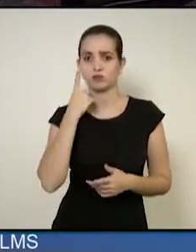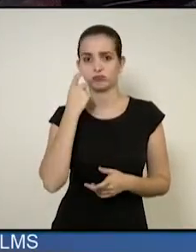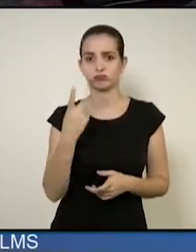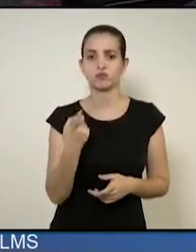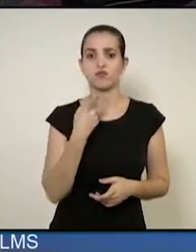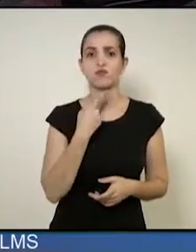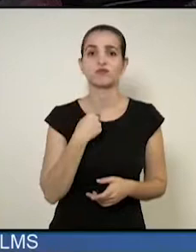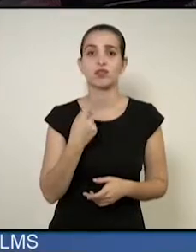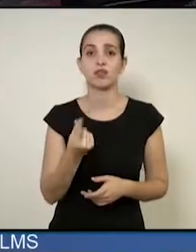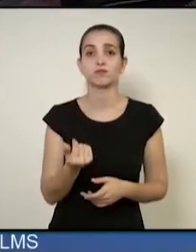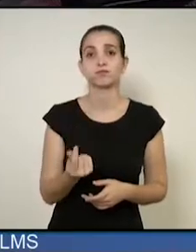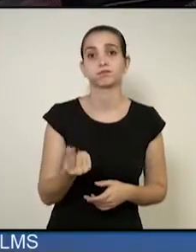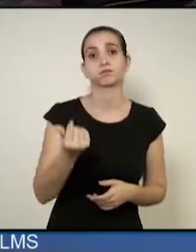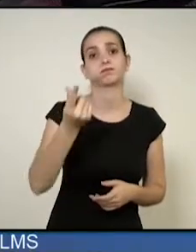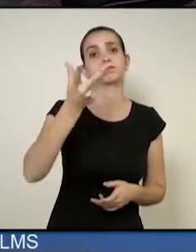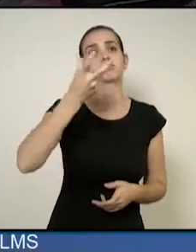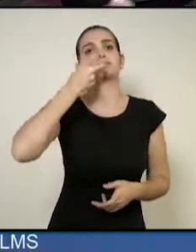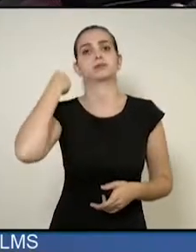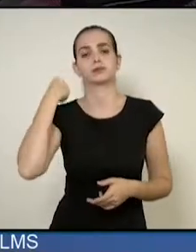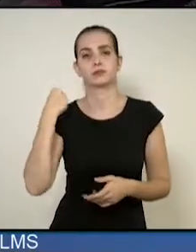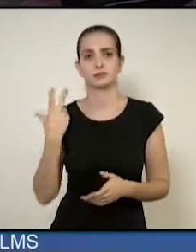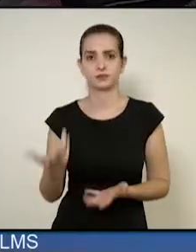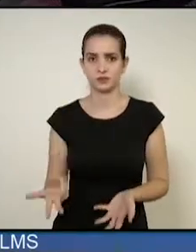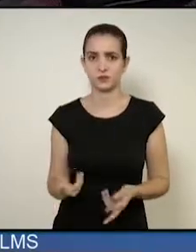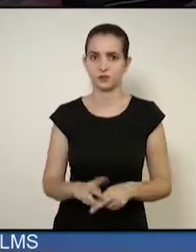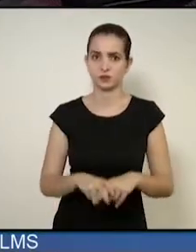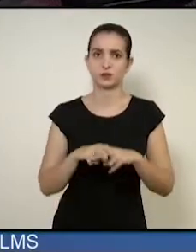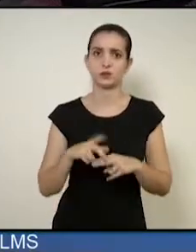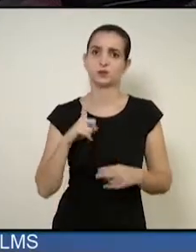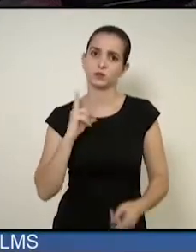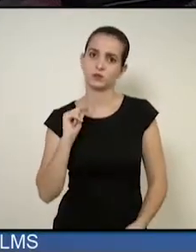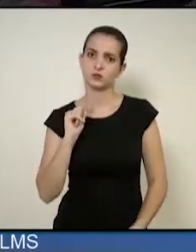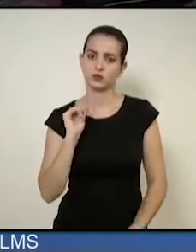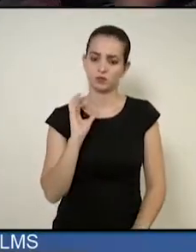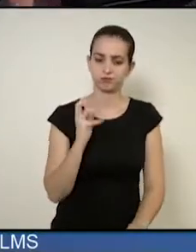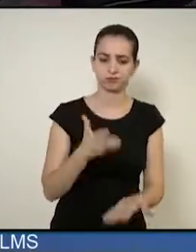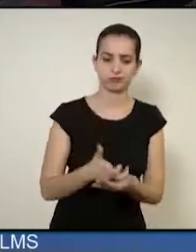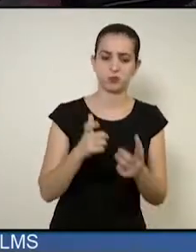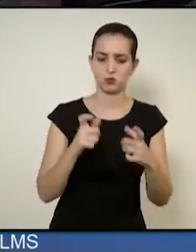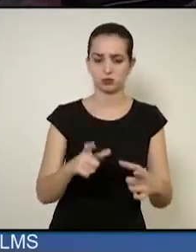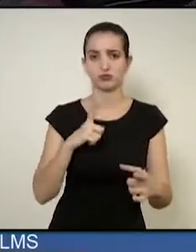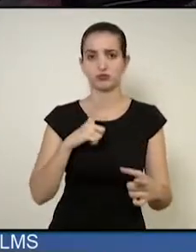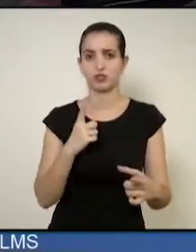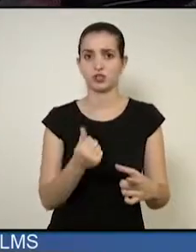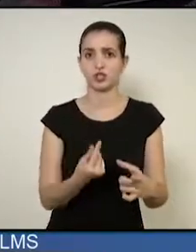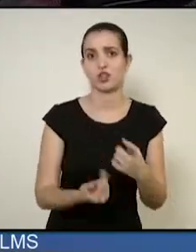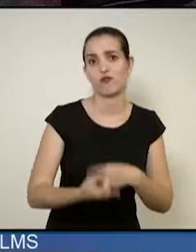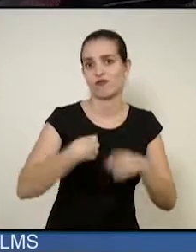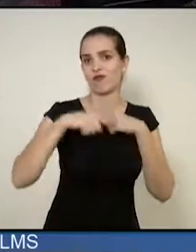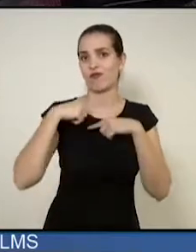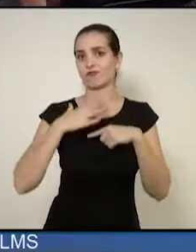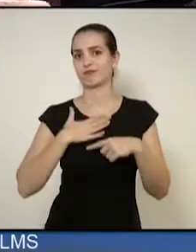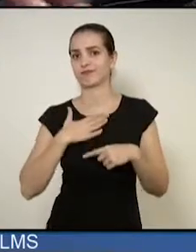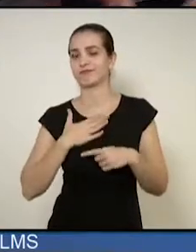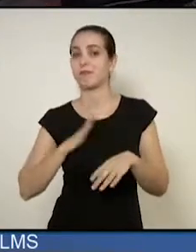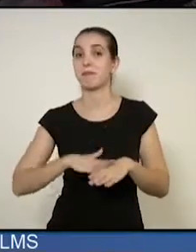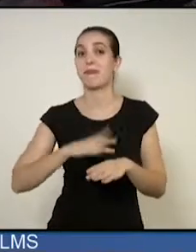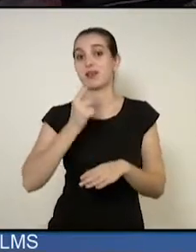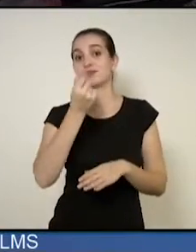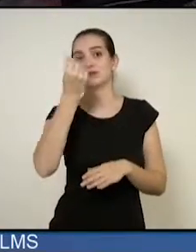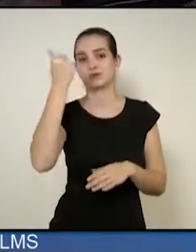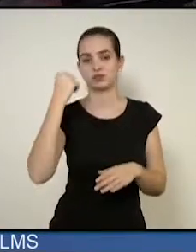no lucro, né, e elas vão fazer os investimentos aonde tem um retorno financeiro, né,